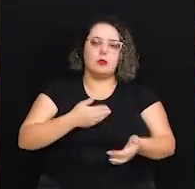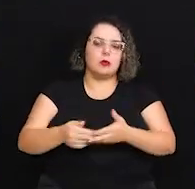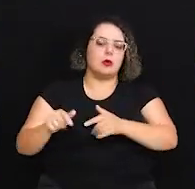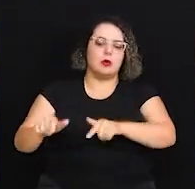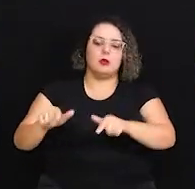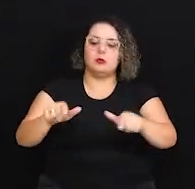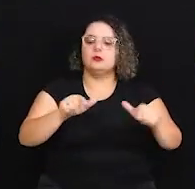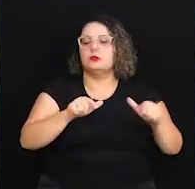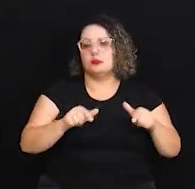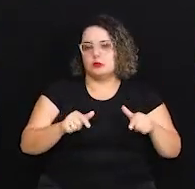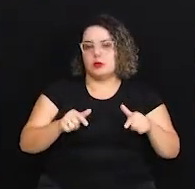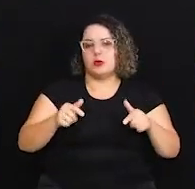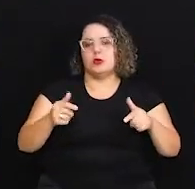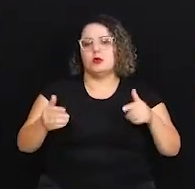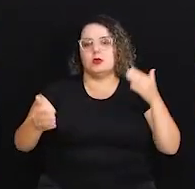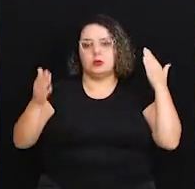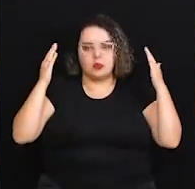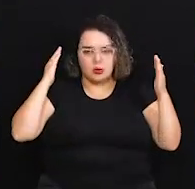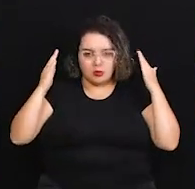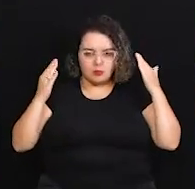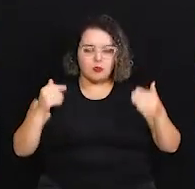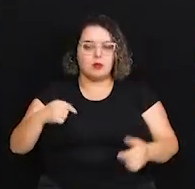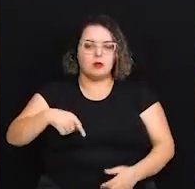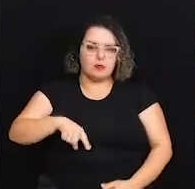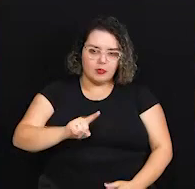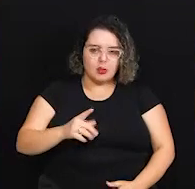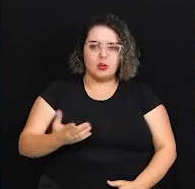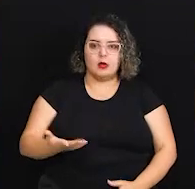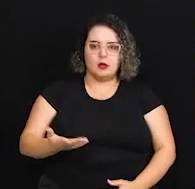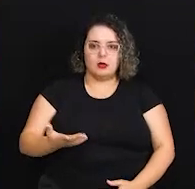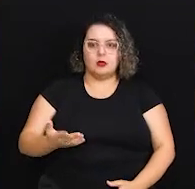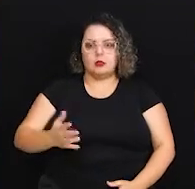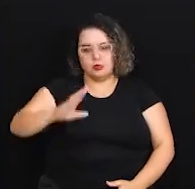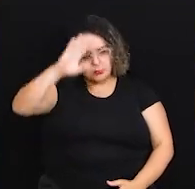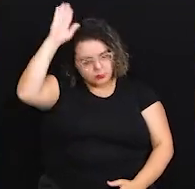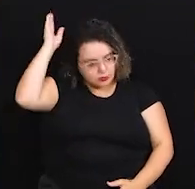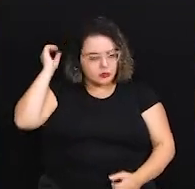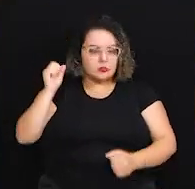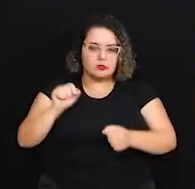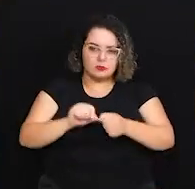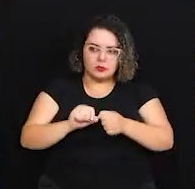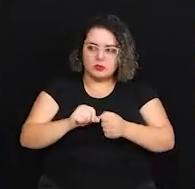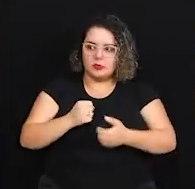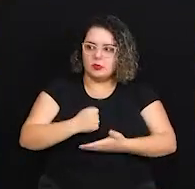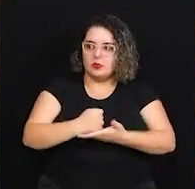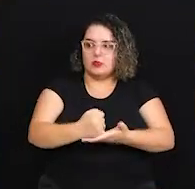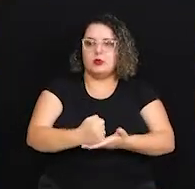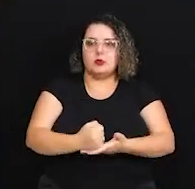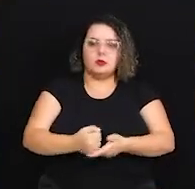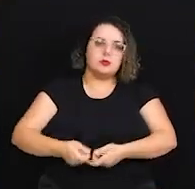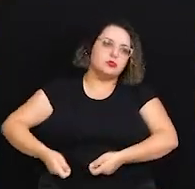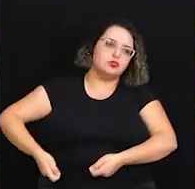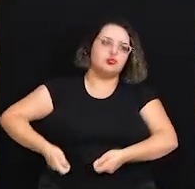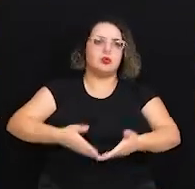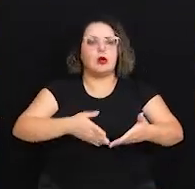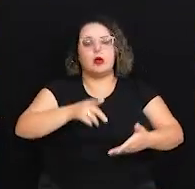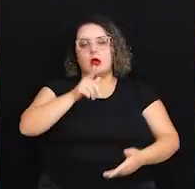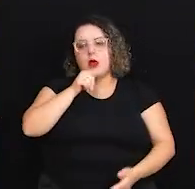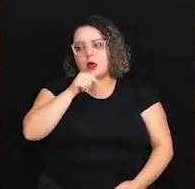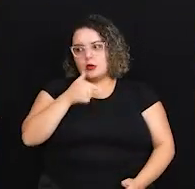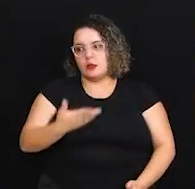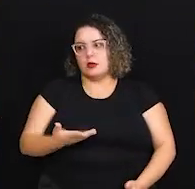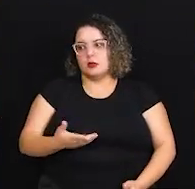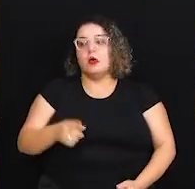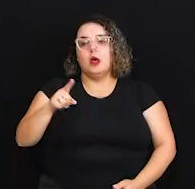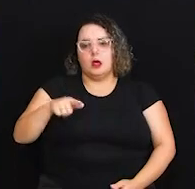caminhão consegue ir. E os bombeiros vão para fazer o combate com o caminhão, né? Às vezes eles jogam água, a água não alcança. Então nessa hora